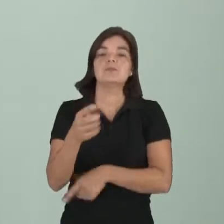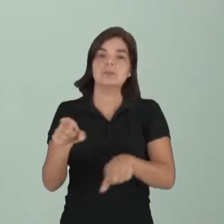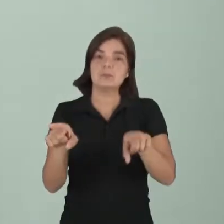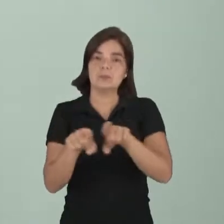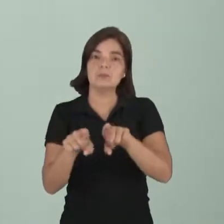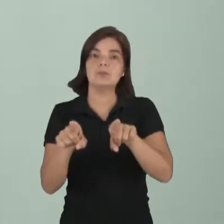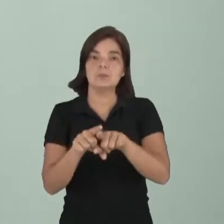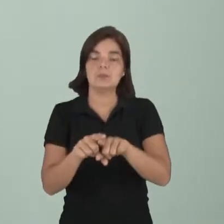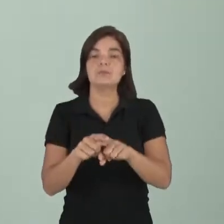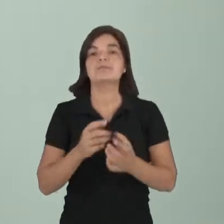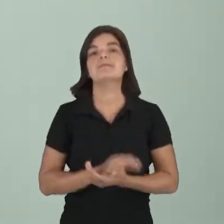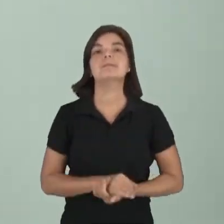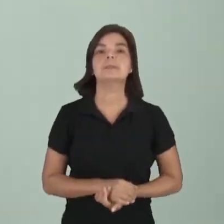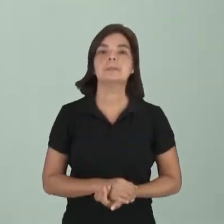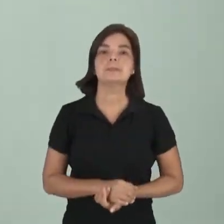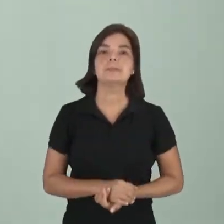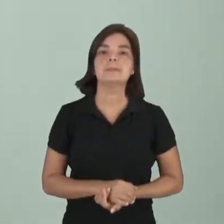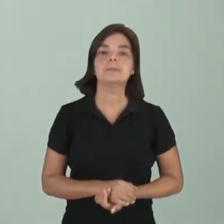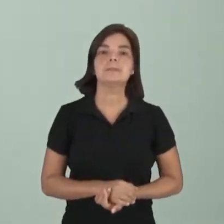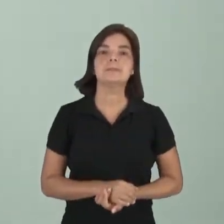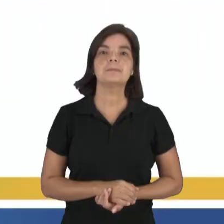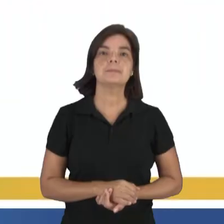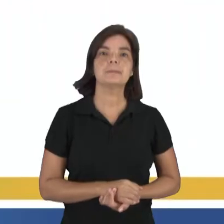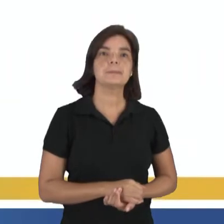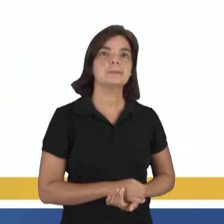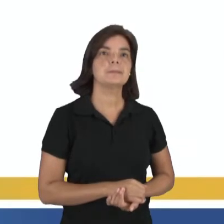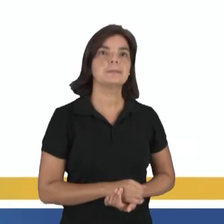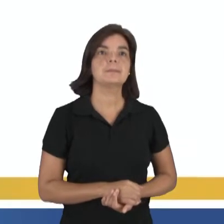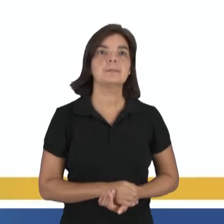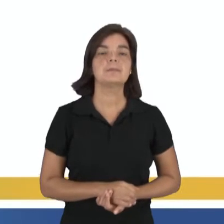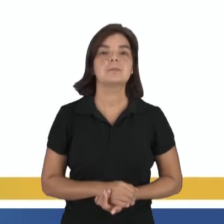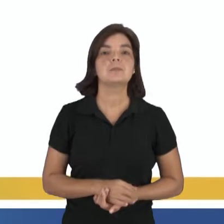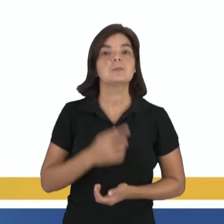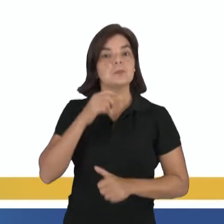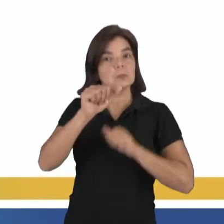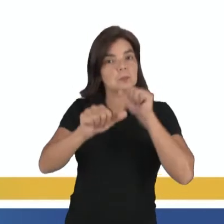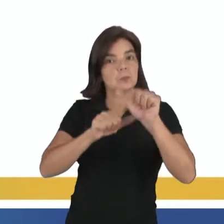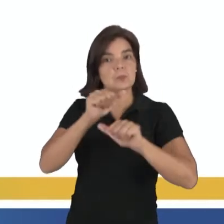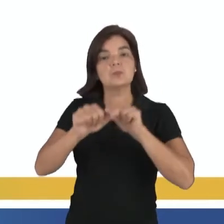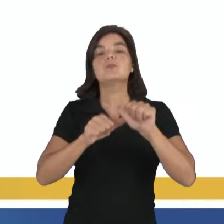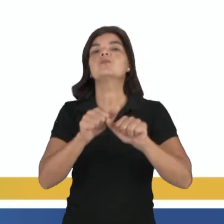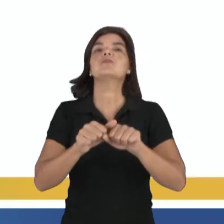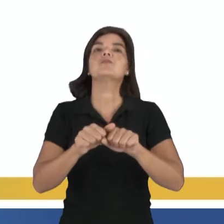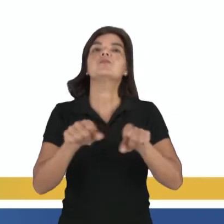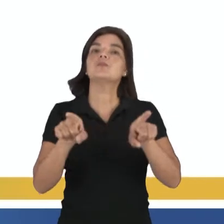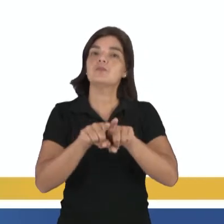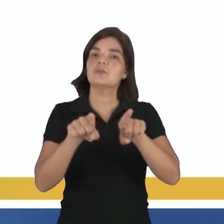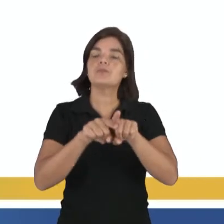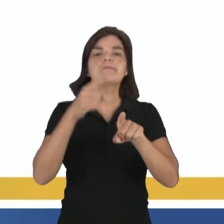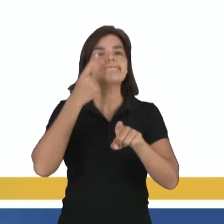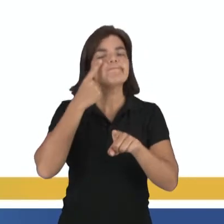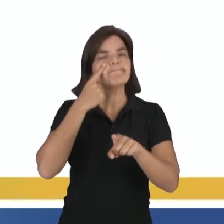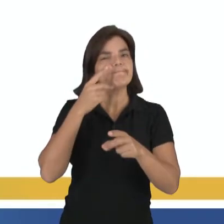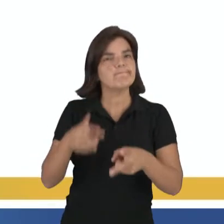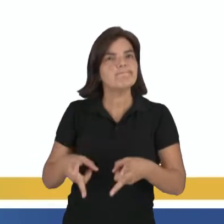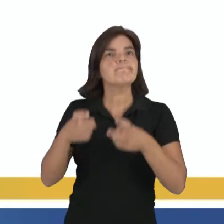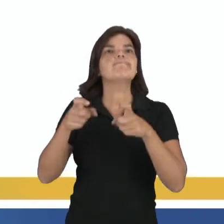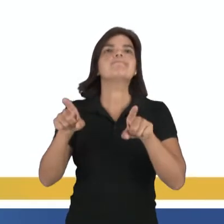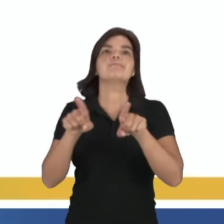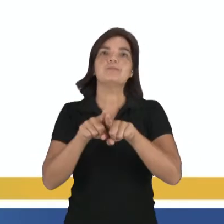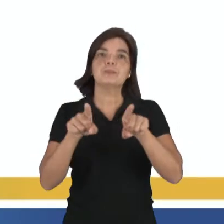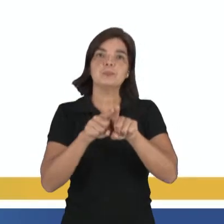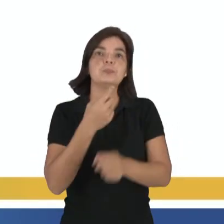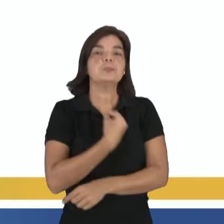em que ela é empregada. Vamos lá, continuando para finalizar. Observem, a transformação digital. É perceptível o fato de